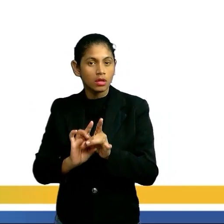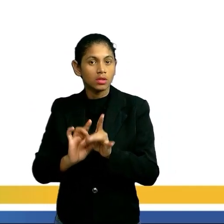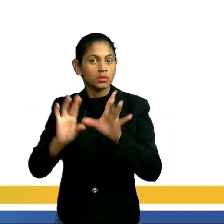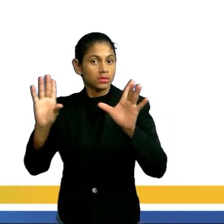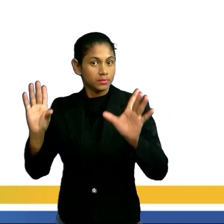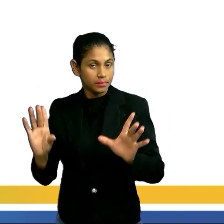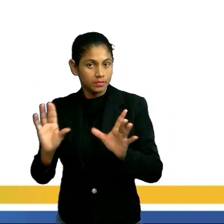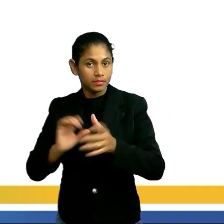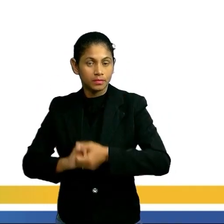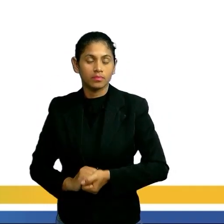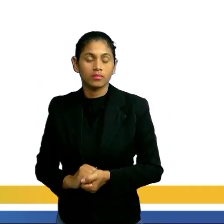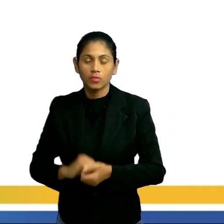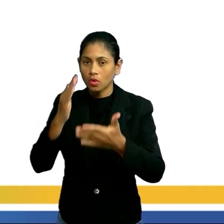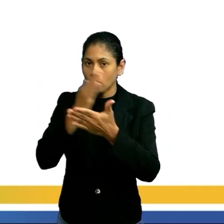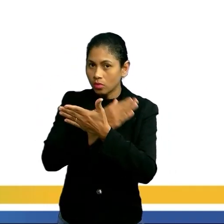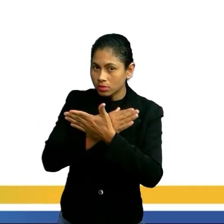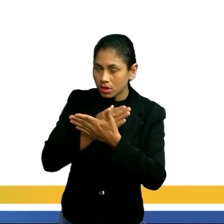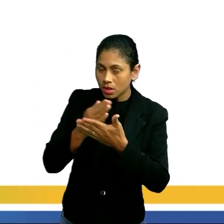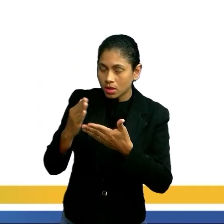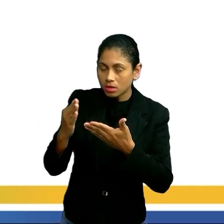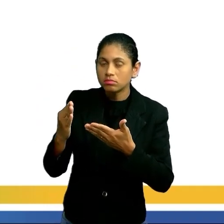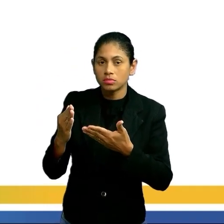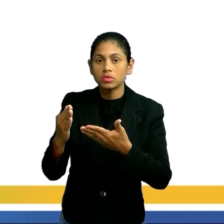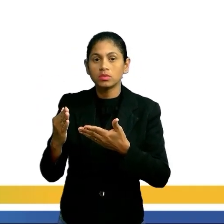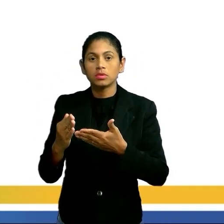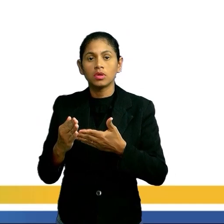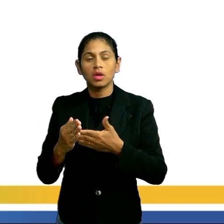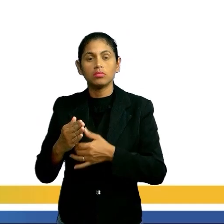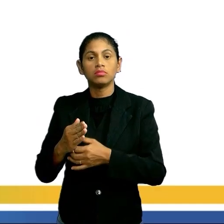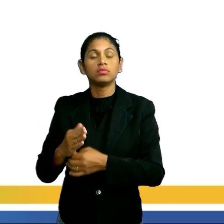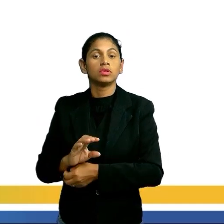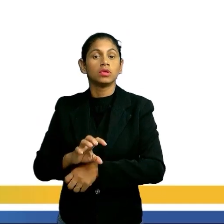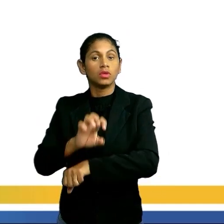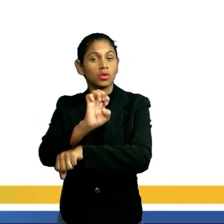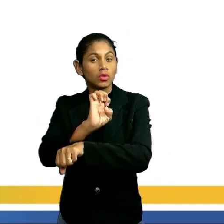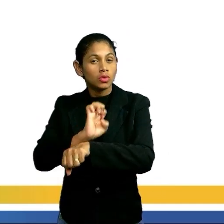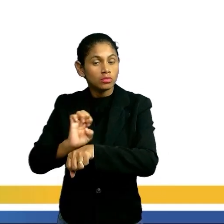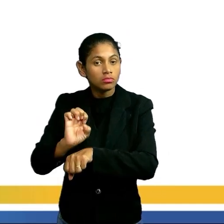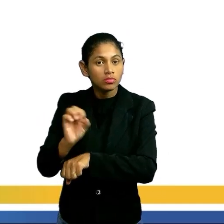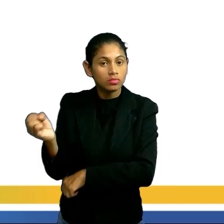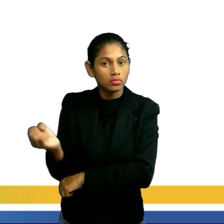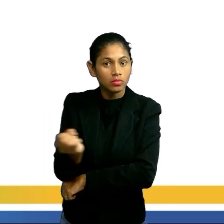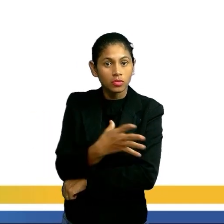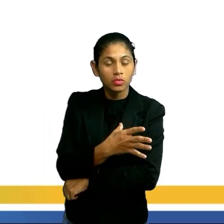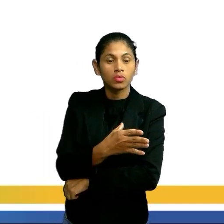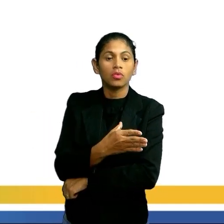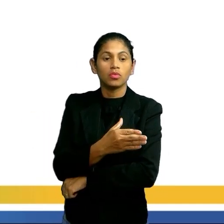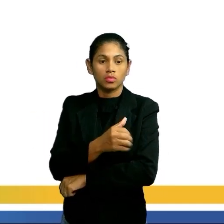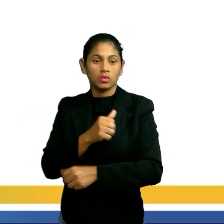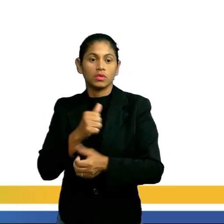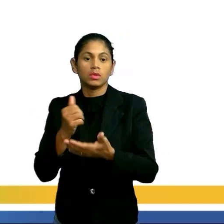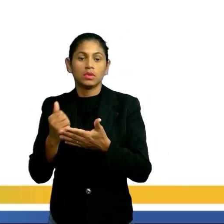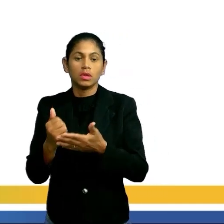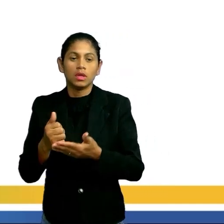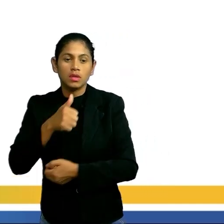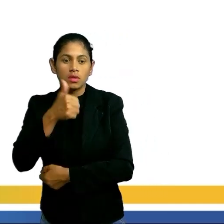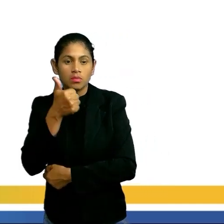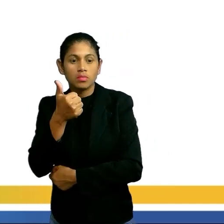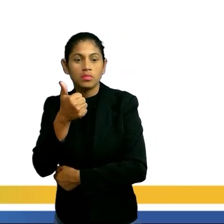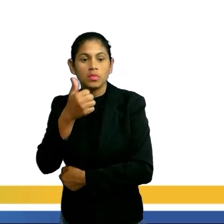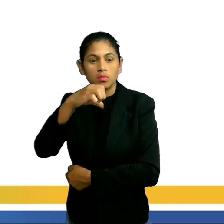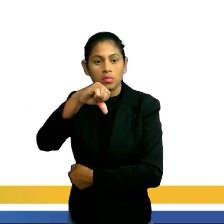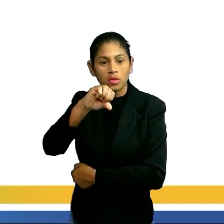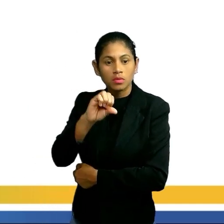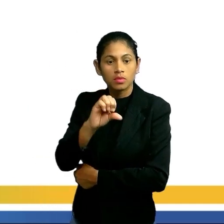Estado Novo, de Getúlio Vargas, de 1937 a 1945, que tem já uma videoaula sobre a